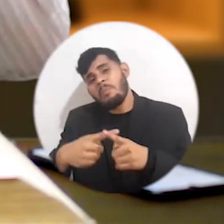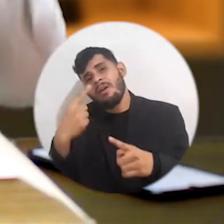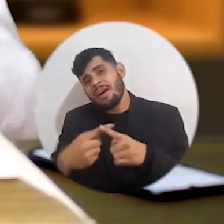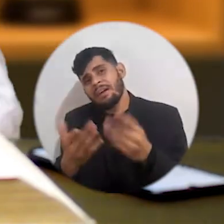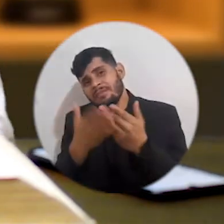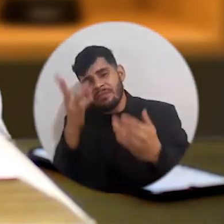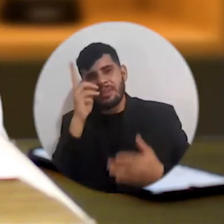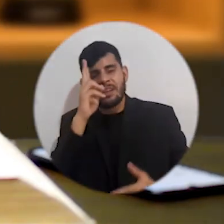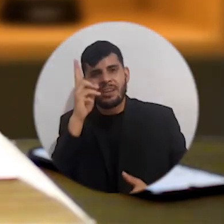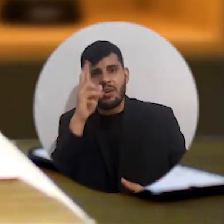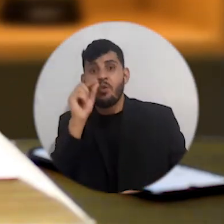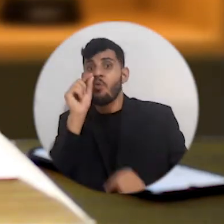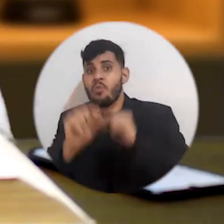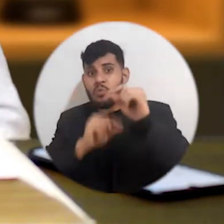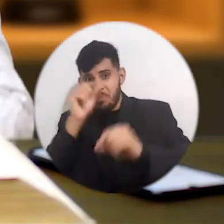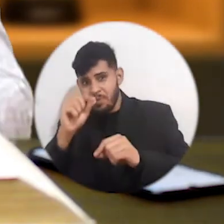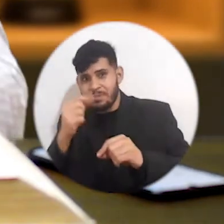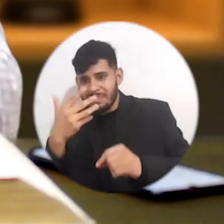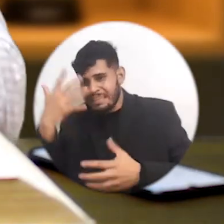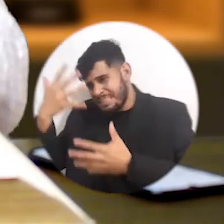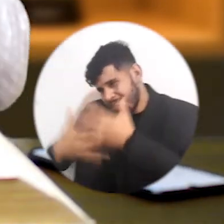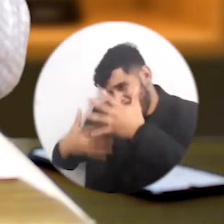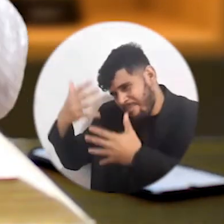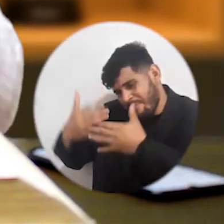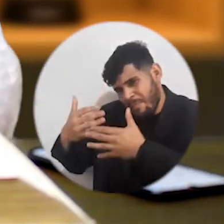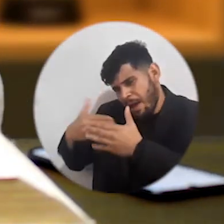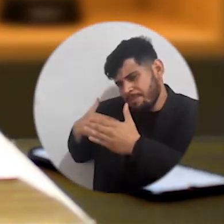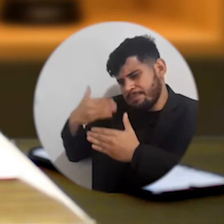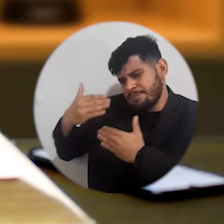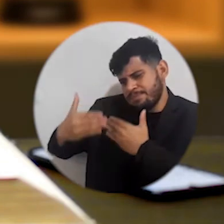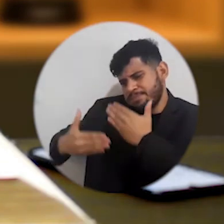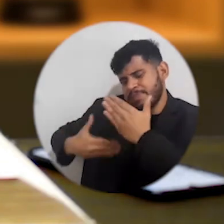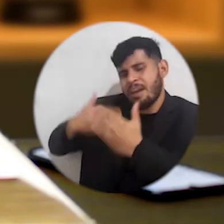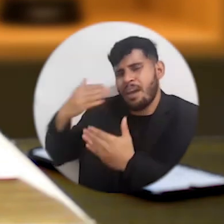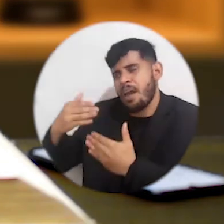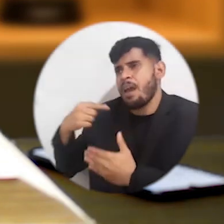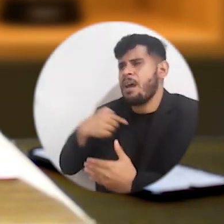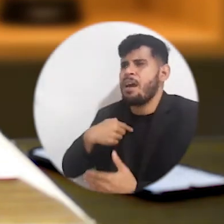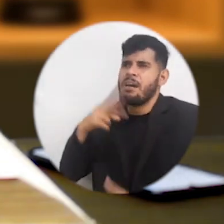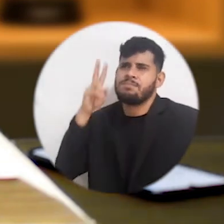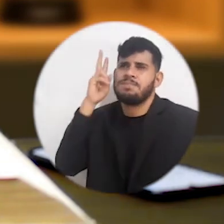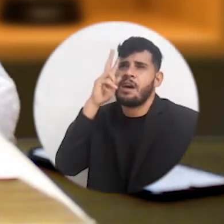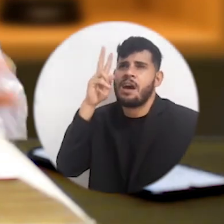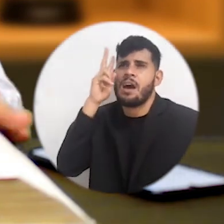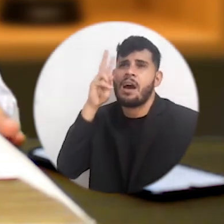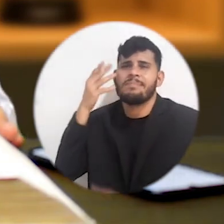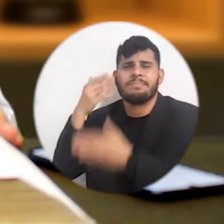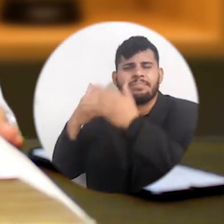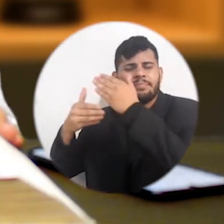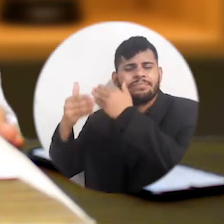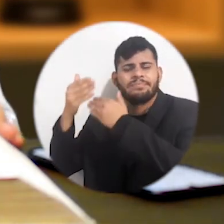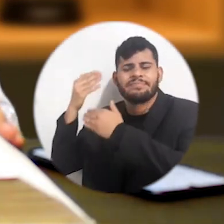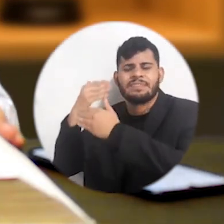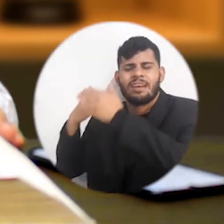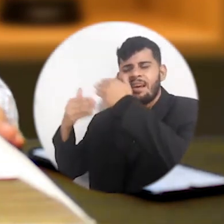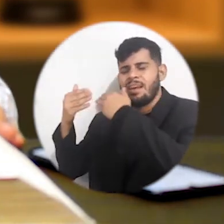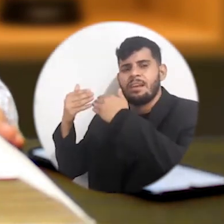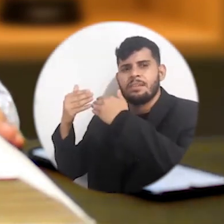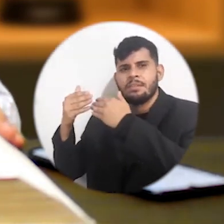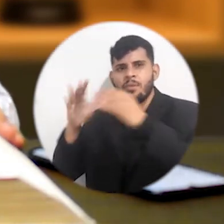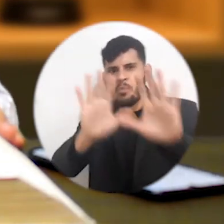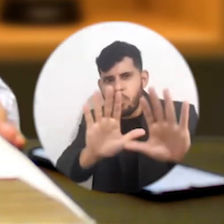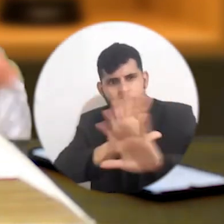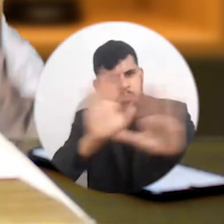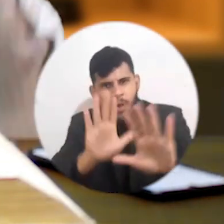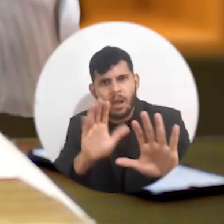Então, o que pode impedir o nosso progresso é justamente isso, é nós ficarmos agarrados